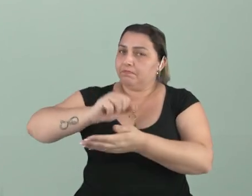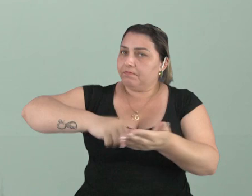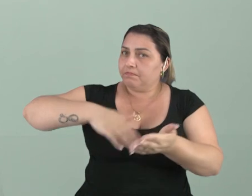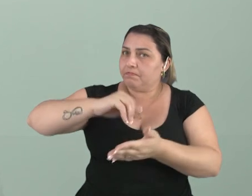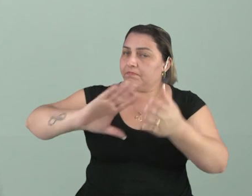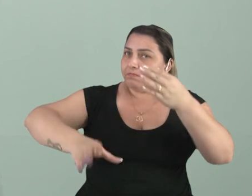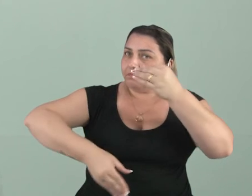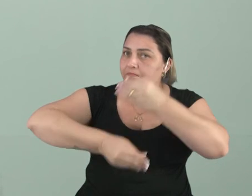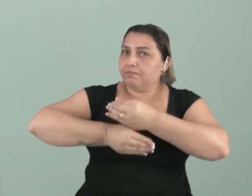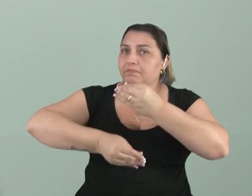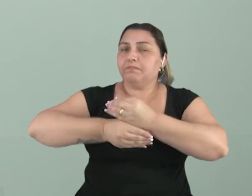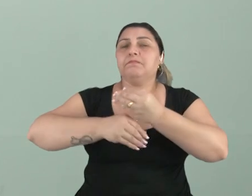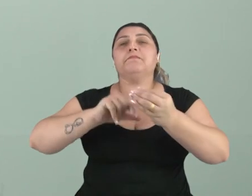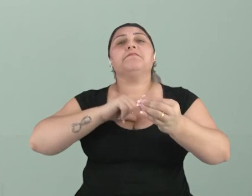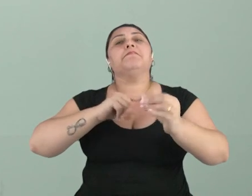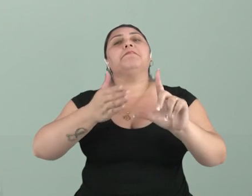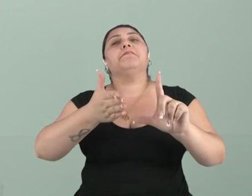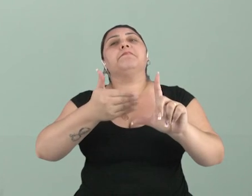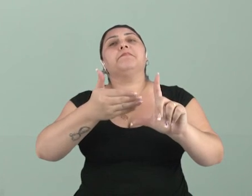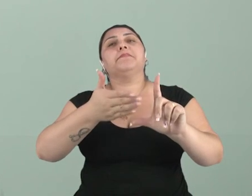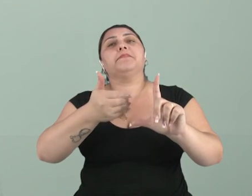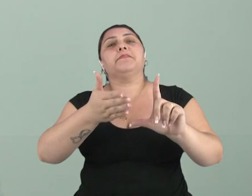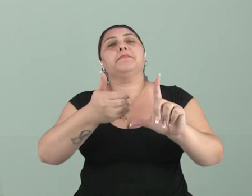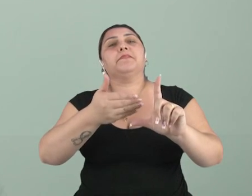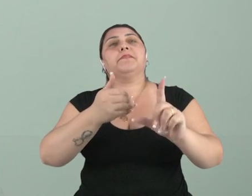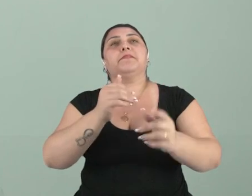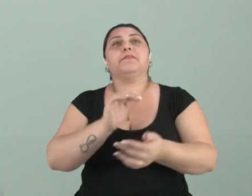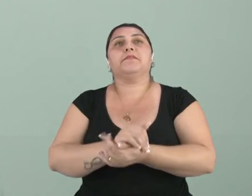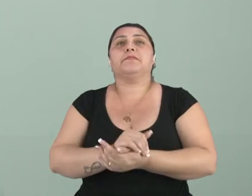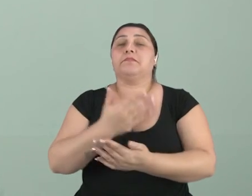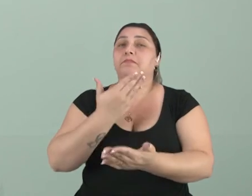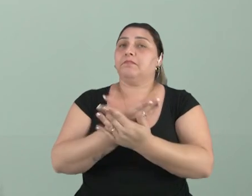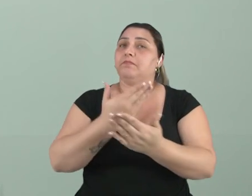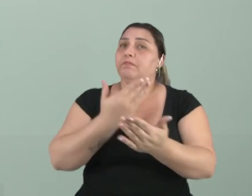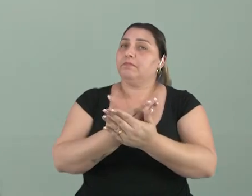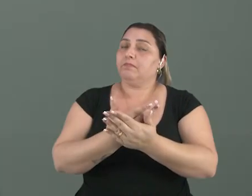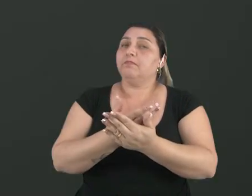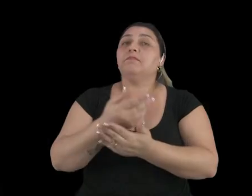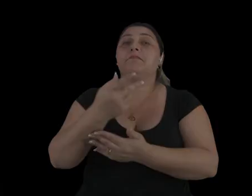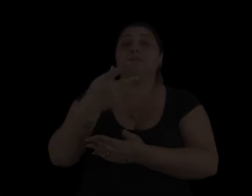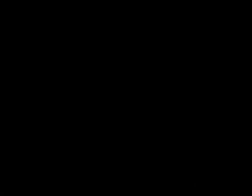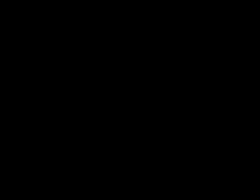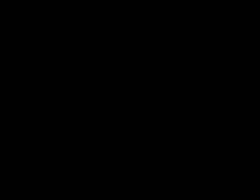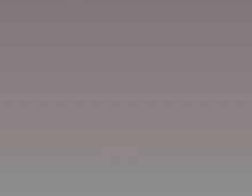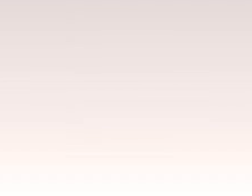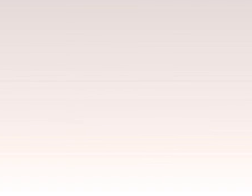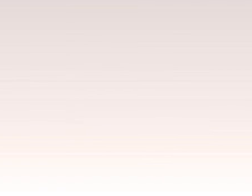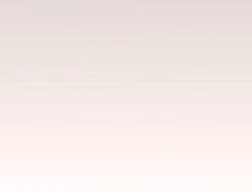e as aulas indicadas pelo seu professor. Uma boa aula e até a próxima!